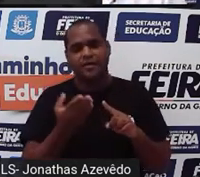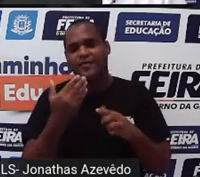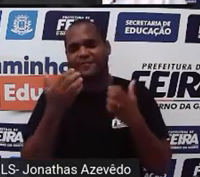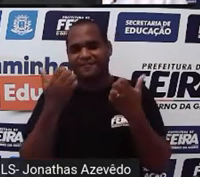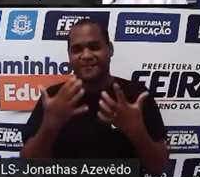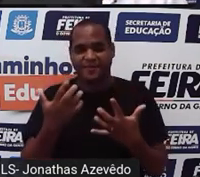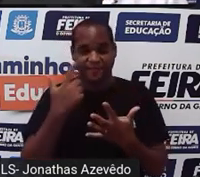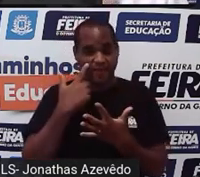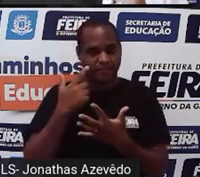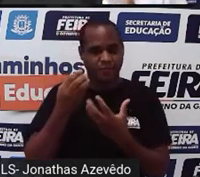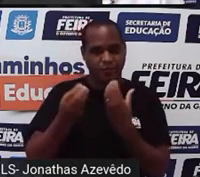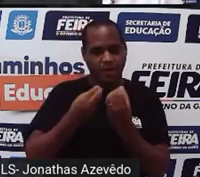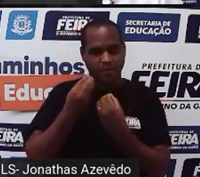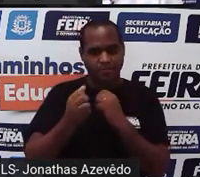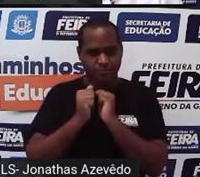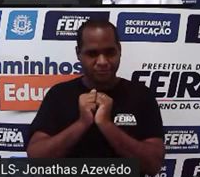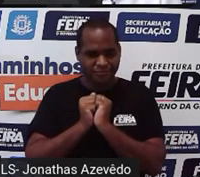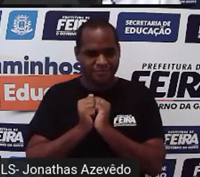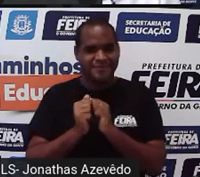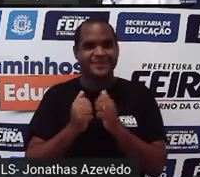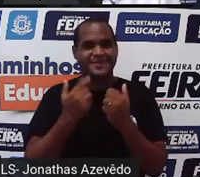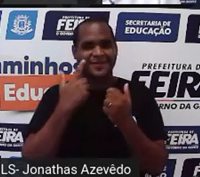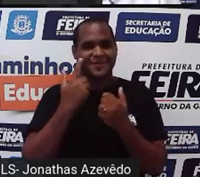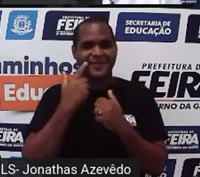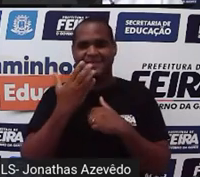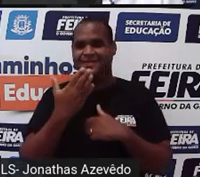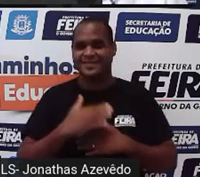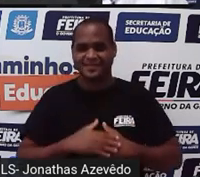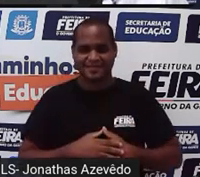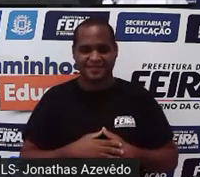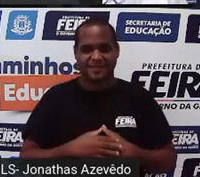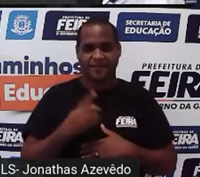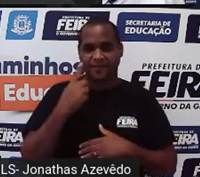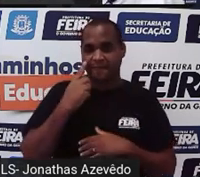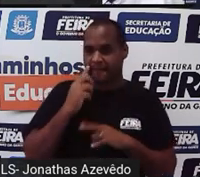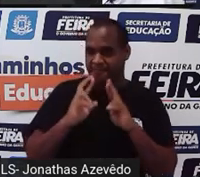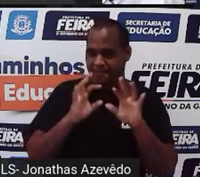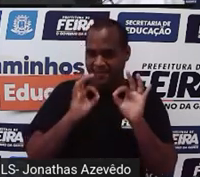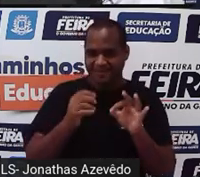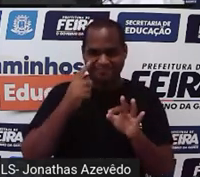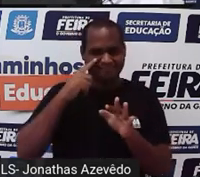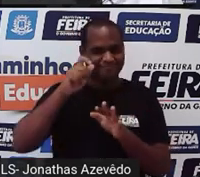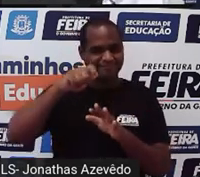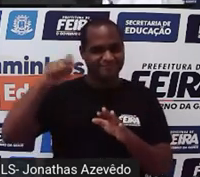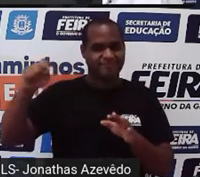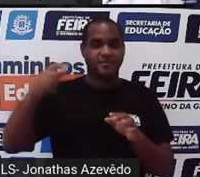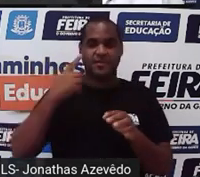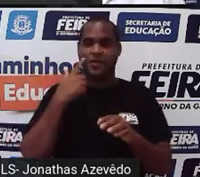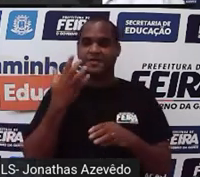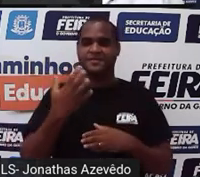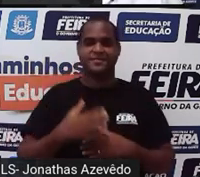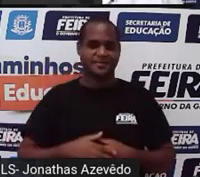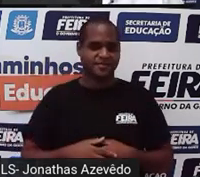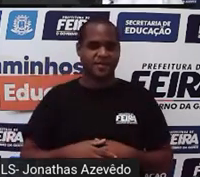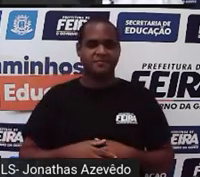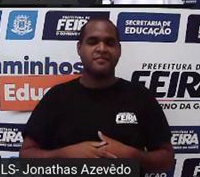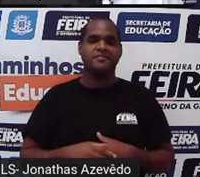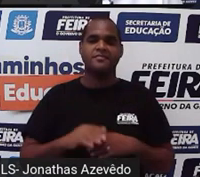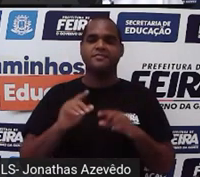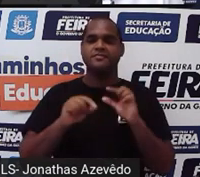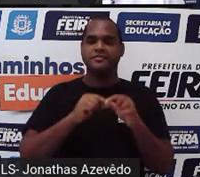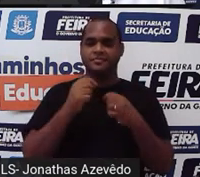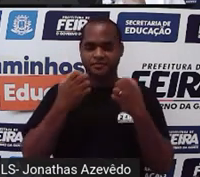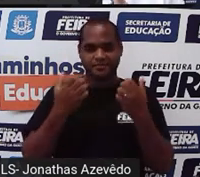vamos conferir esse negócio juntos vamos lá vamos rascunhar aqui na tela olha só eu vou